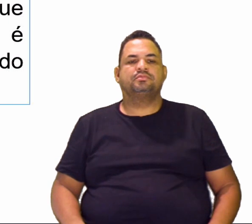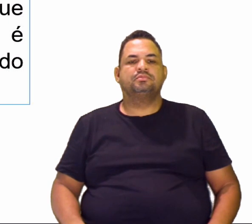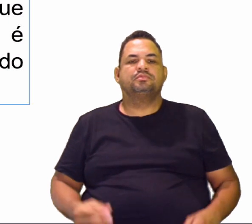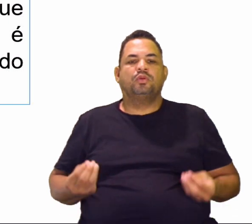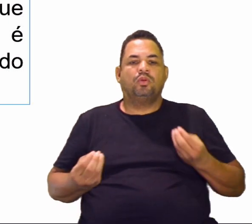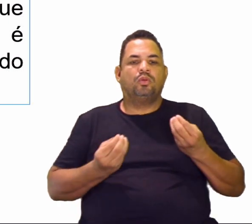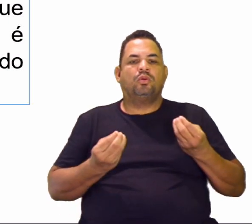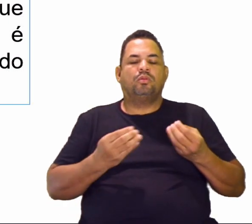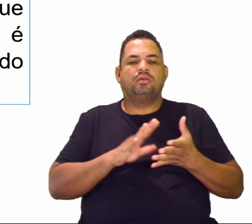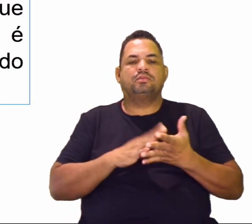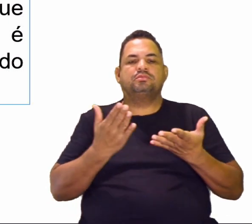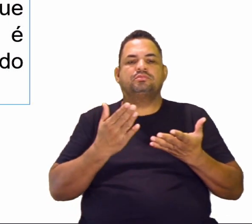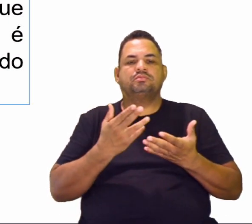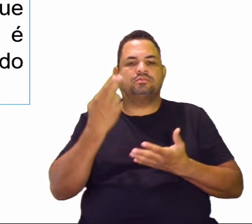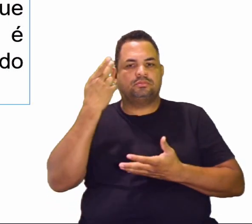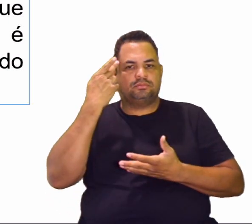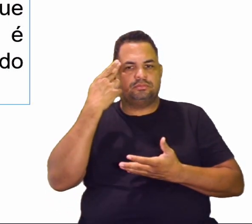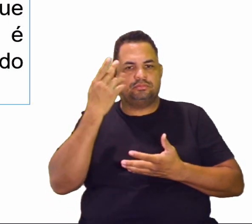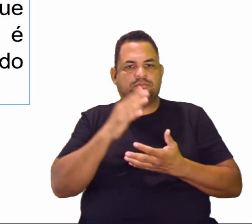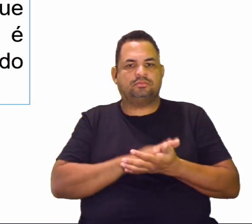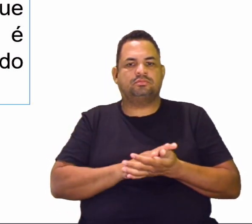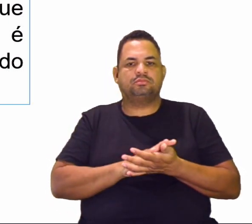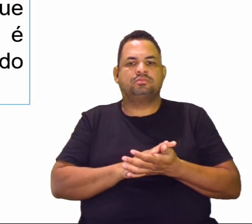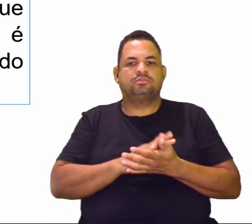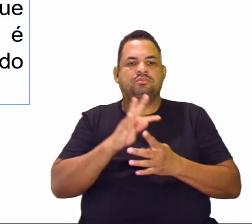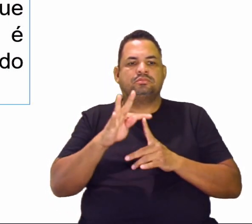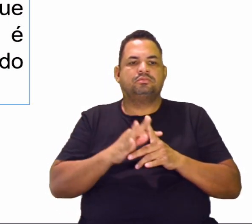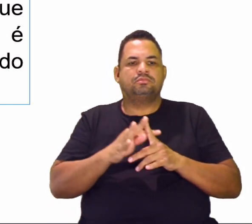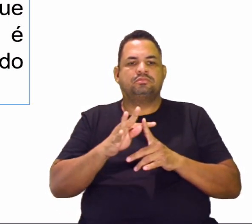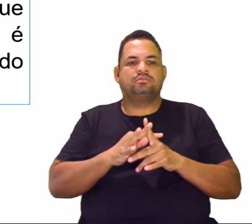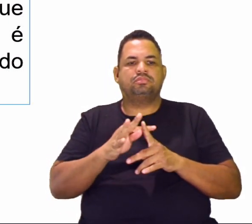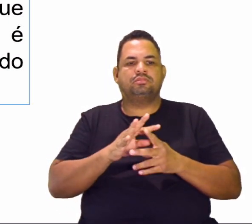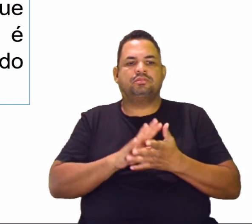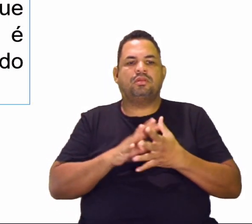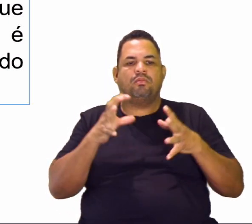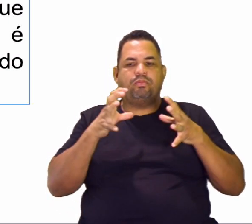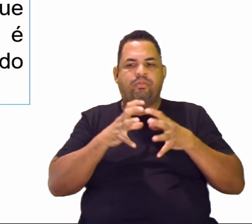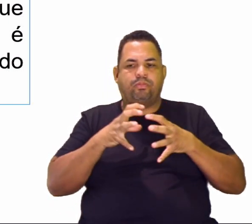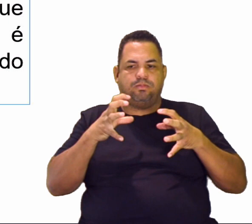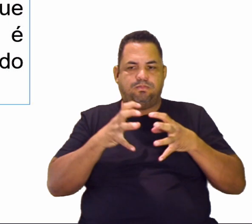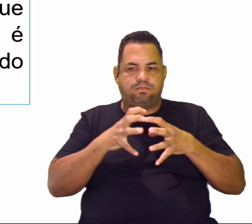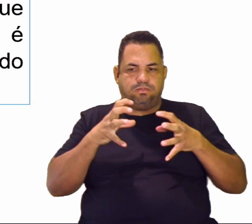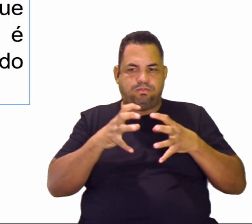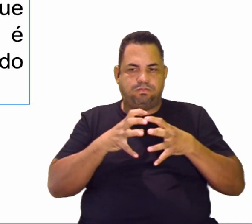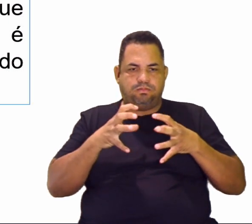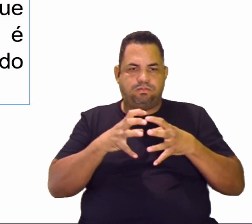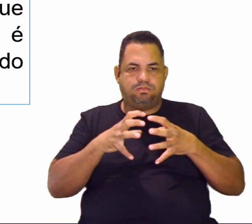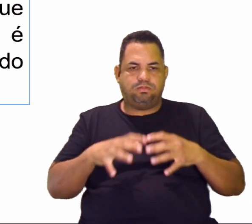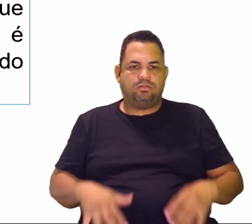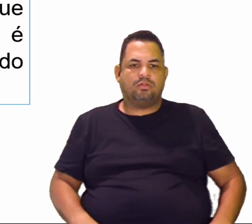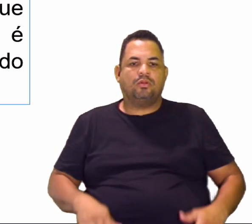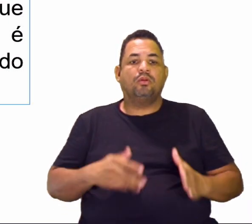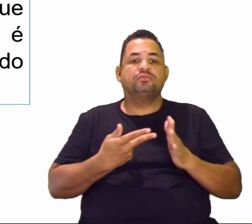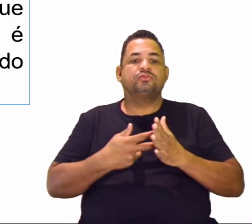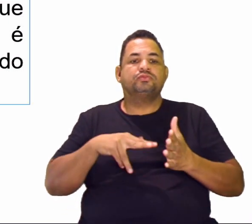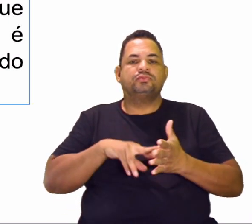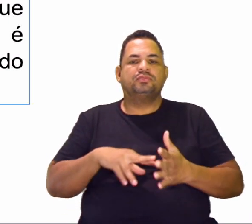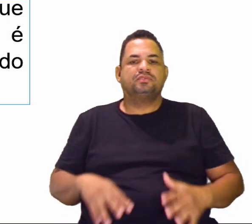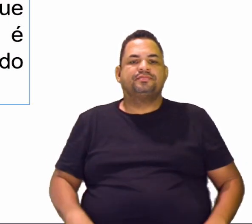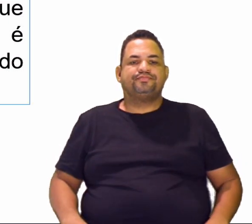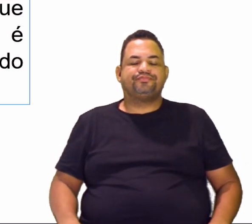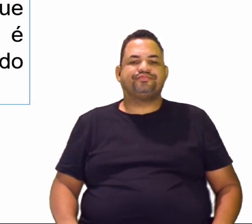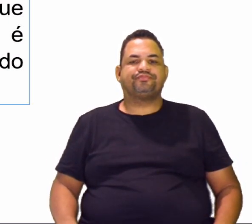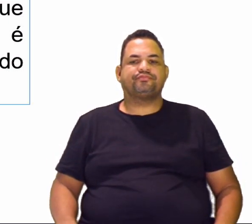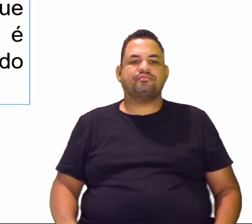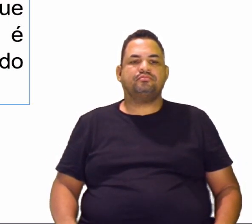condições naturais ou normais de temperatura e pressão. O que significa? Isso